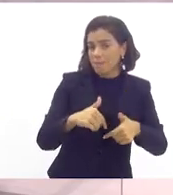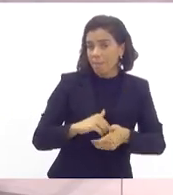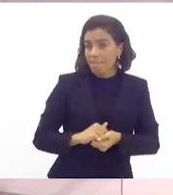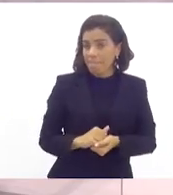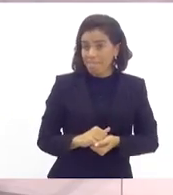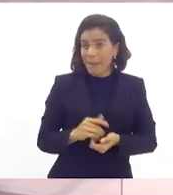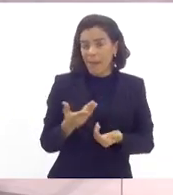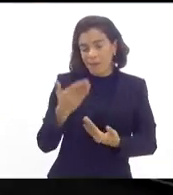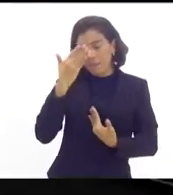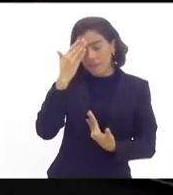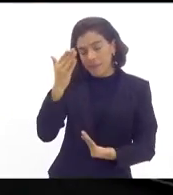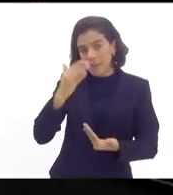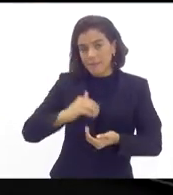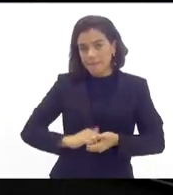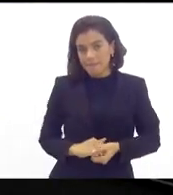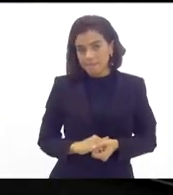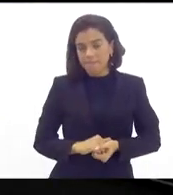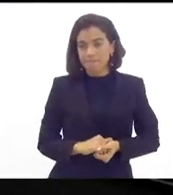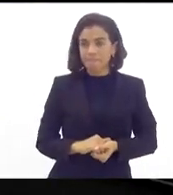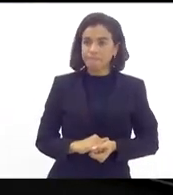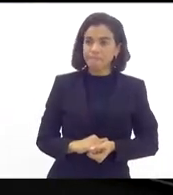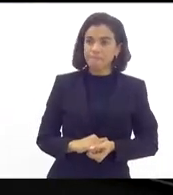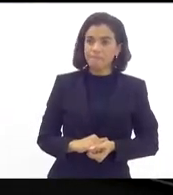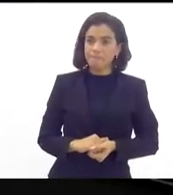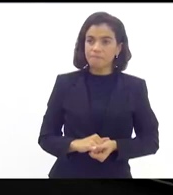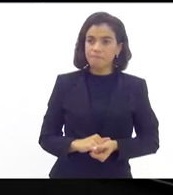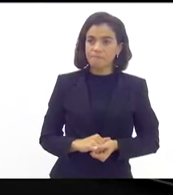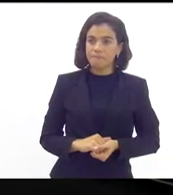Seria isso. Obrigado.